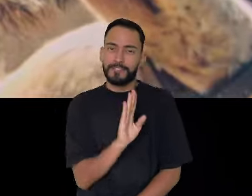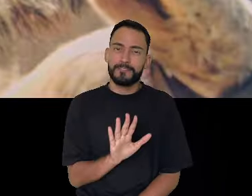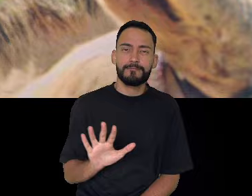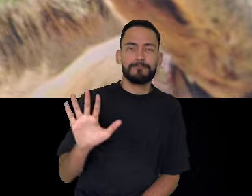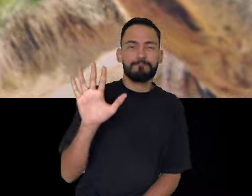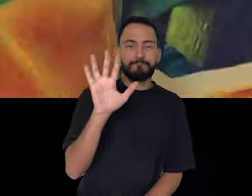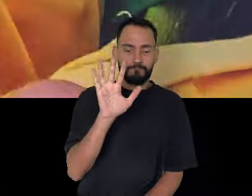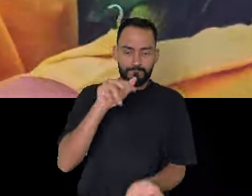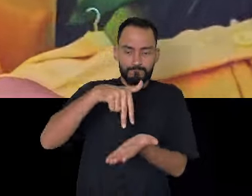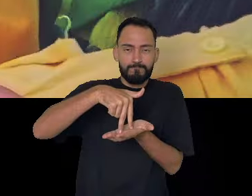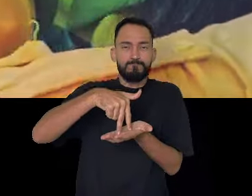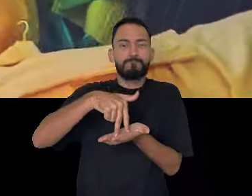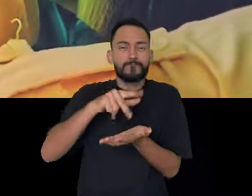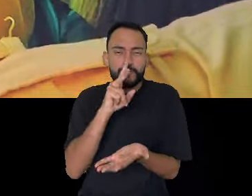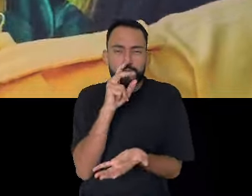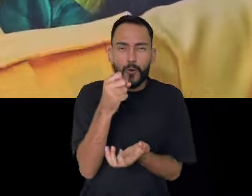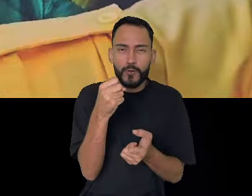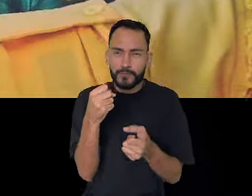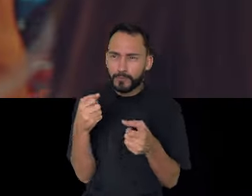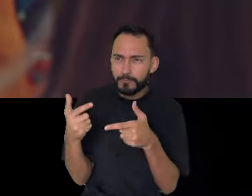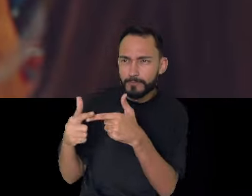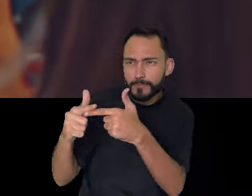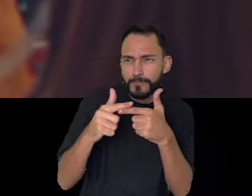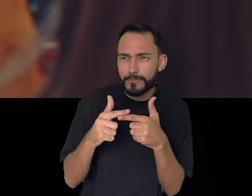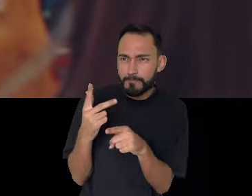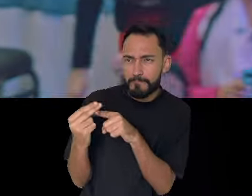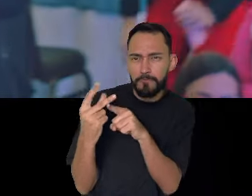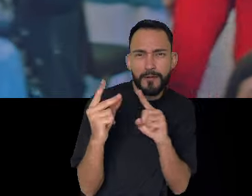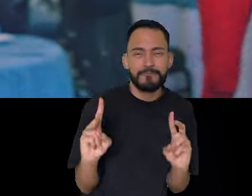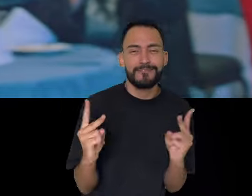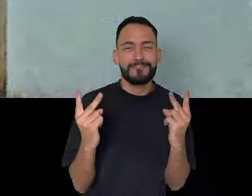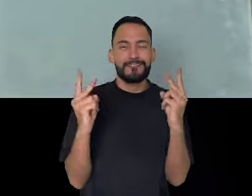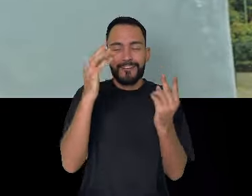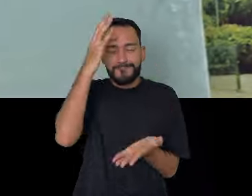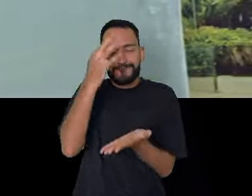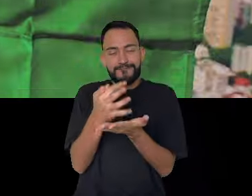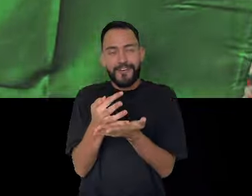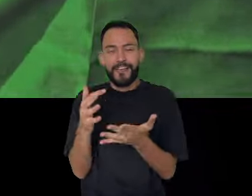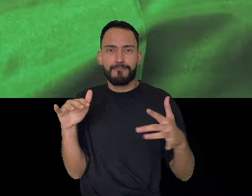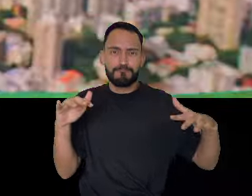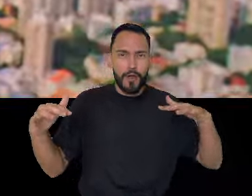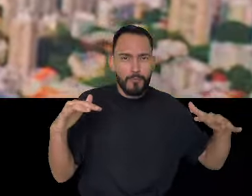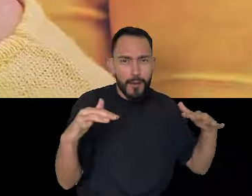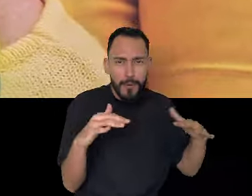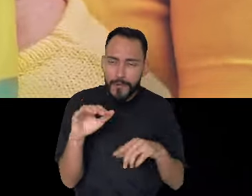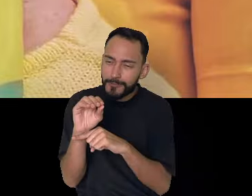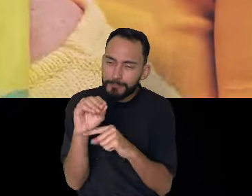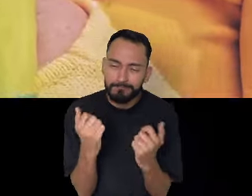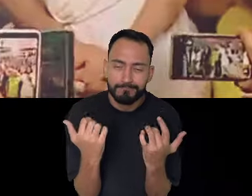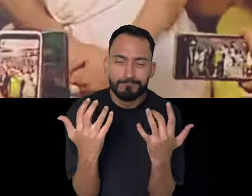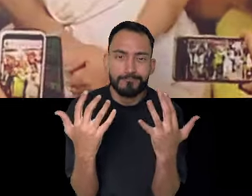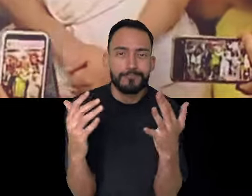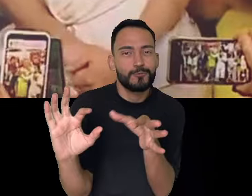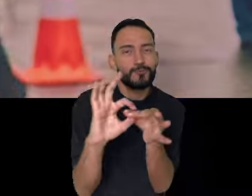brasileiro a força pra lutar e vencer. E tem a fé que move, cultiva a união